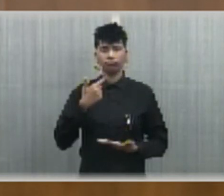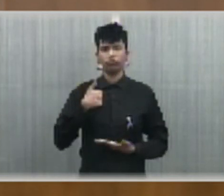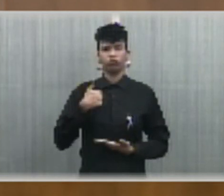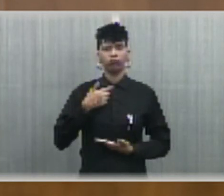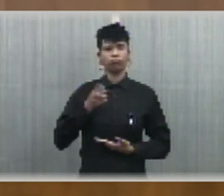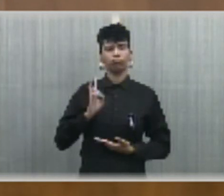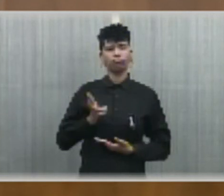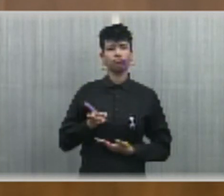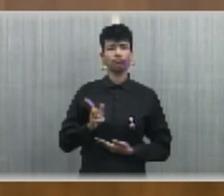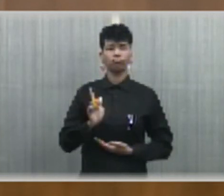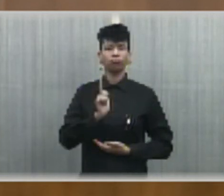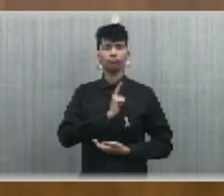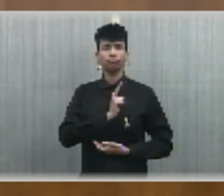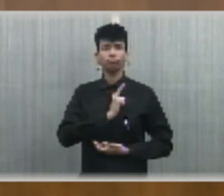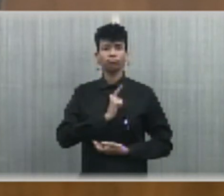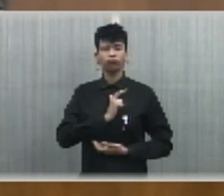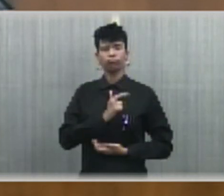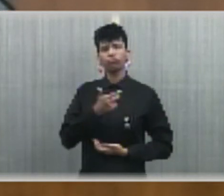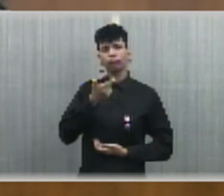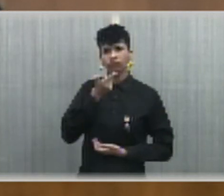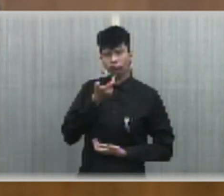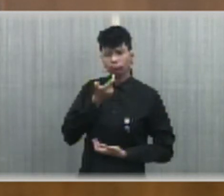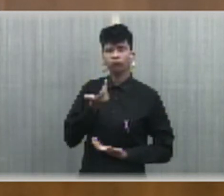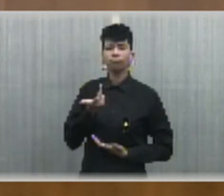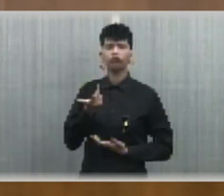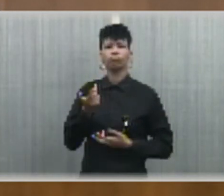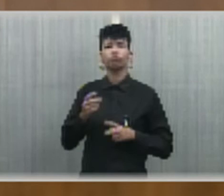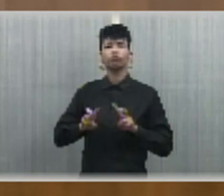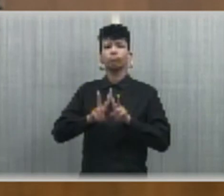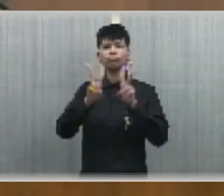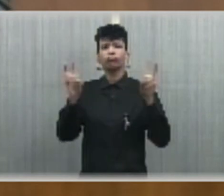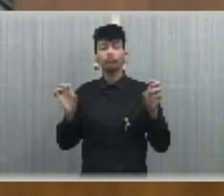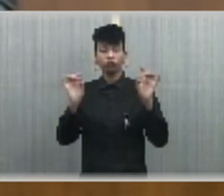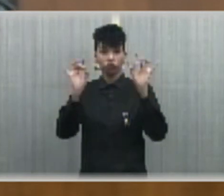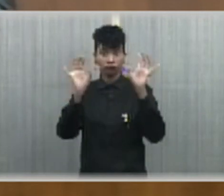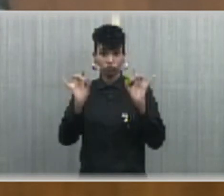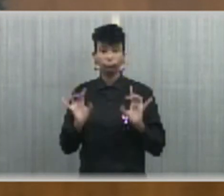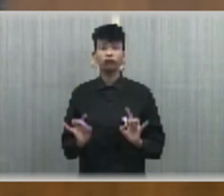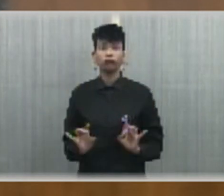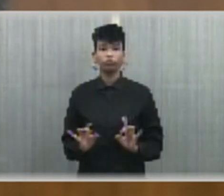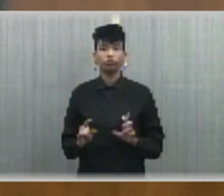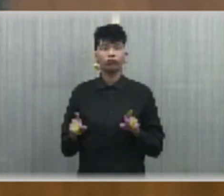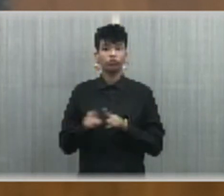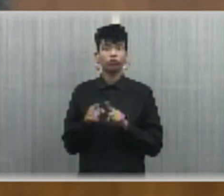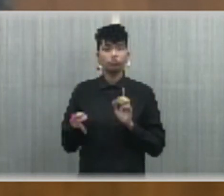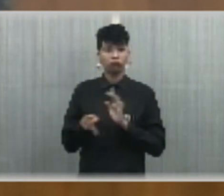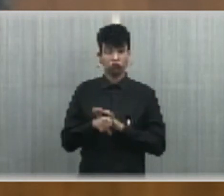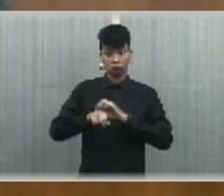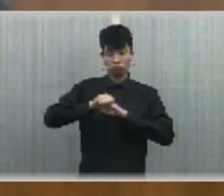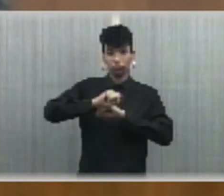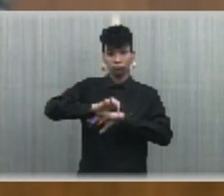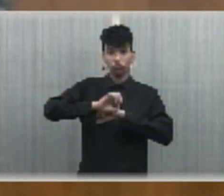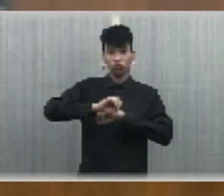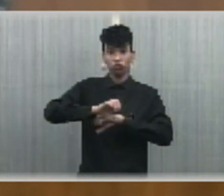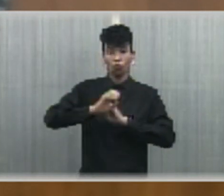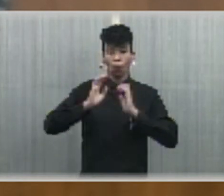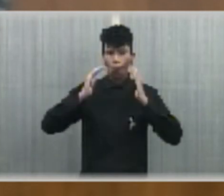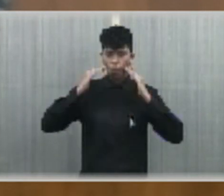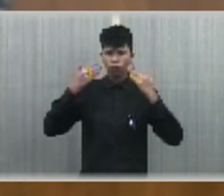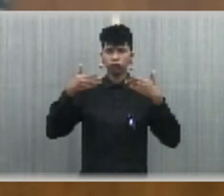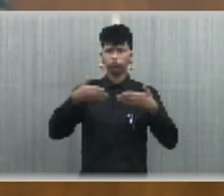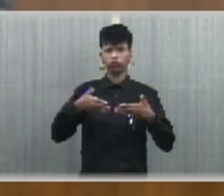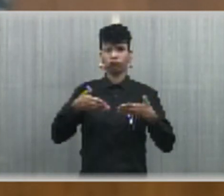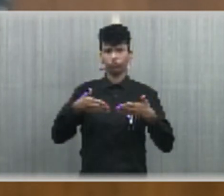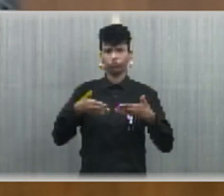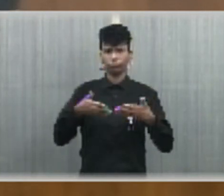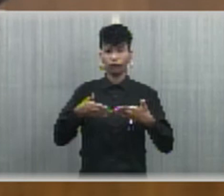tenho me posicionado, especialmente em favor da educação. Né? Eu acho